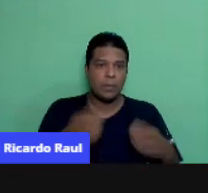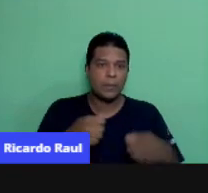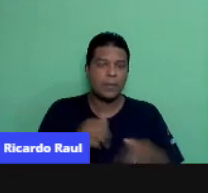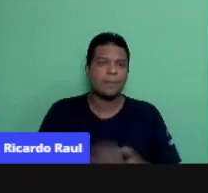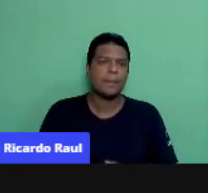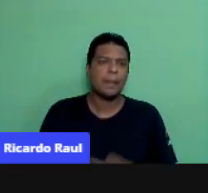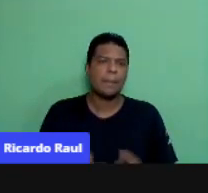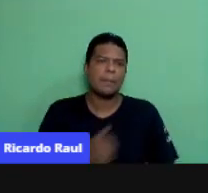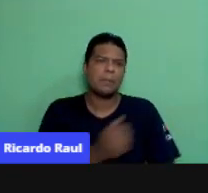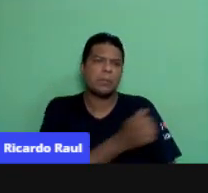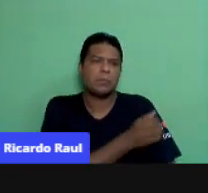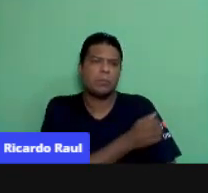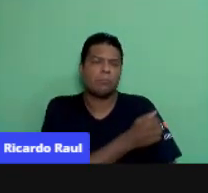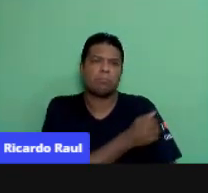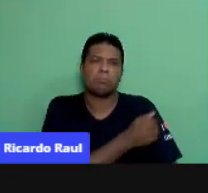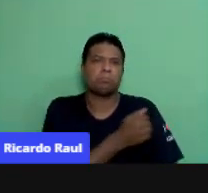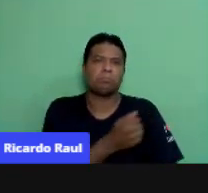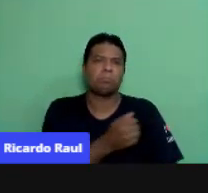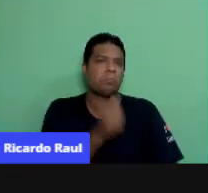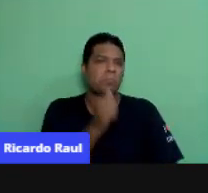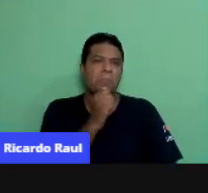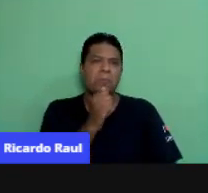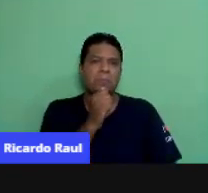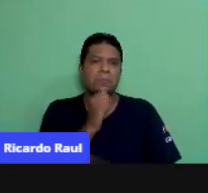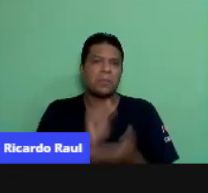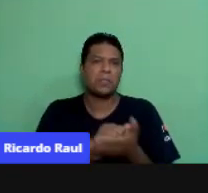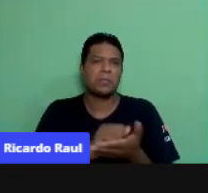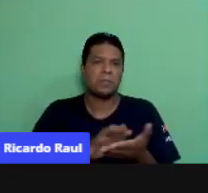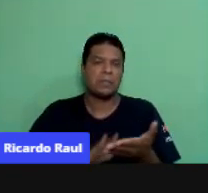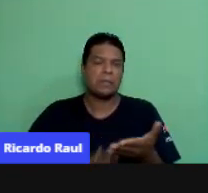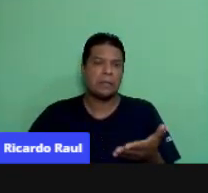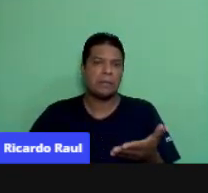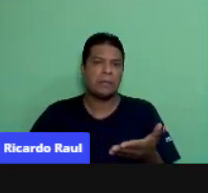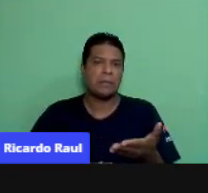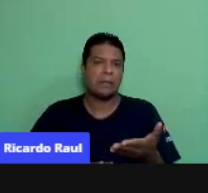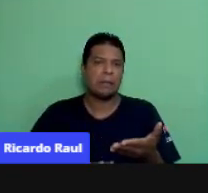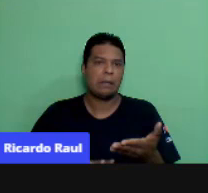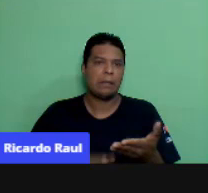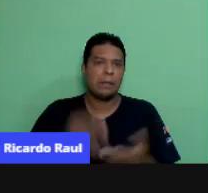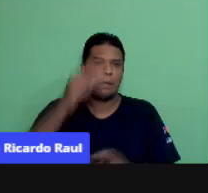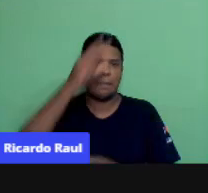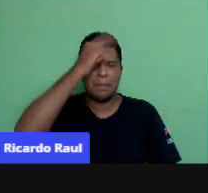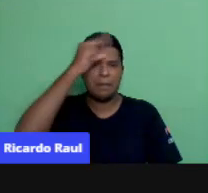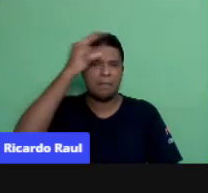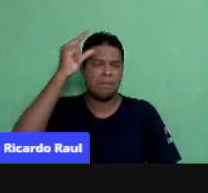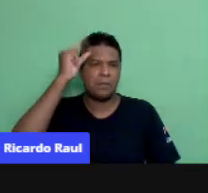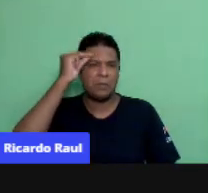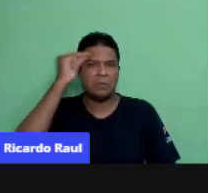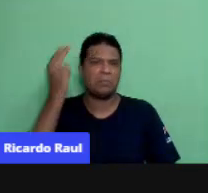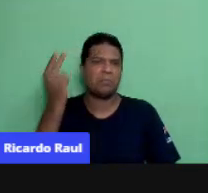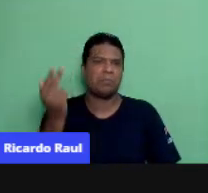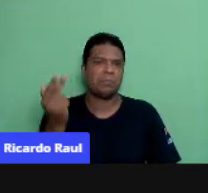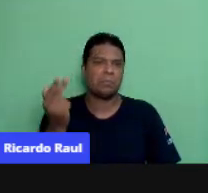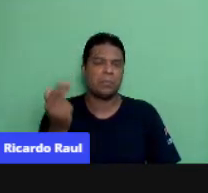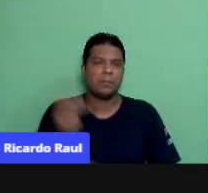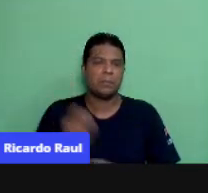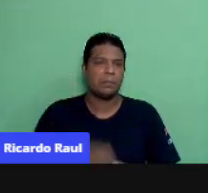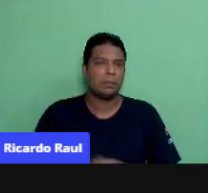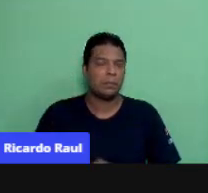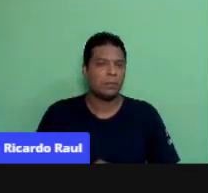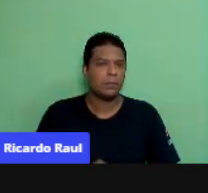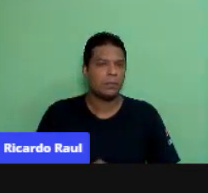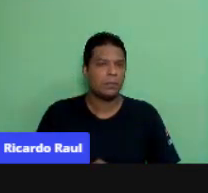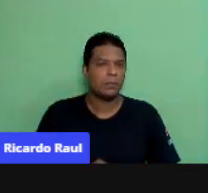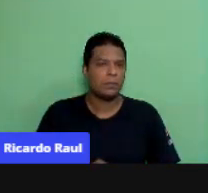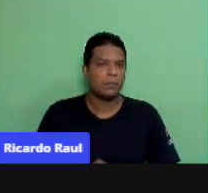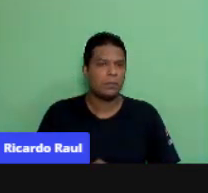não alcançou ainda essas atividades que foi feita lá pela CEMED. Eu nem cheguei naquilo ainda. Não